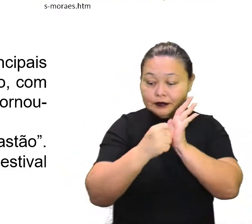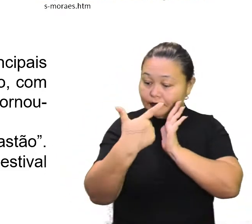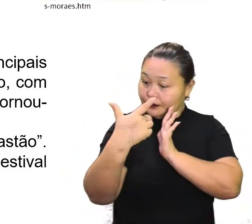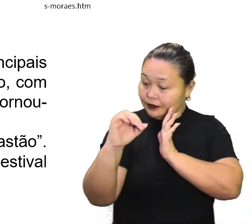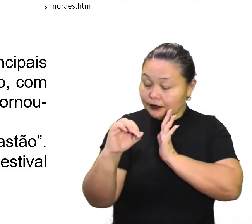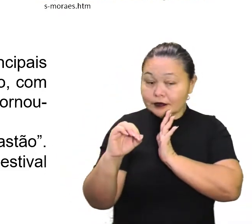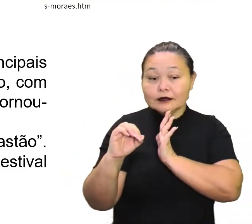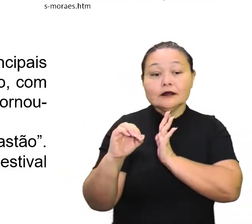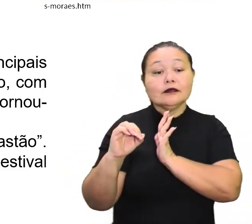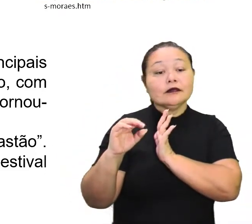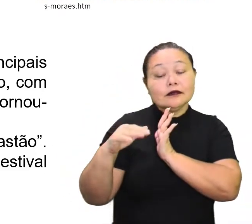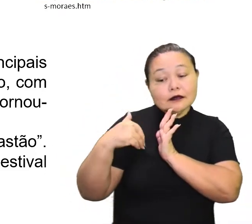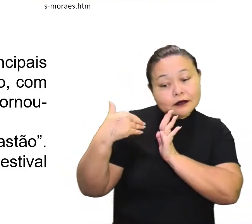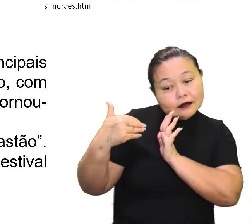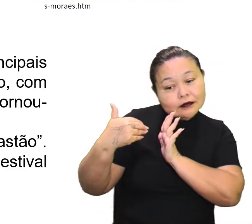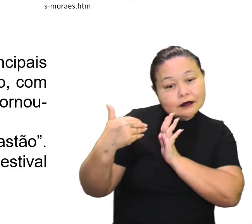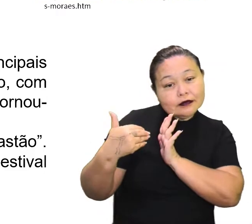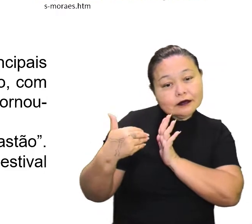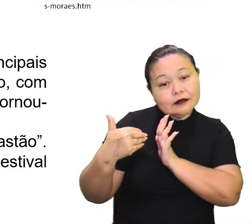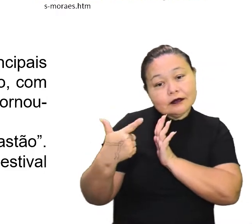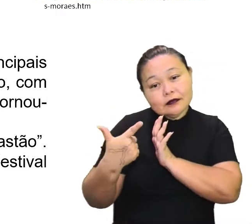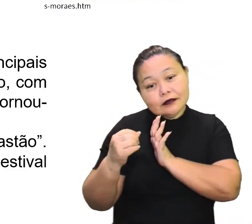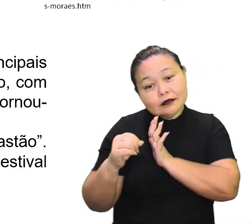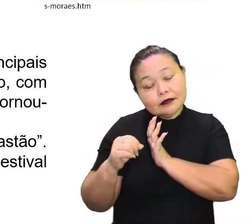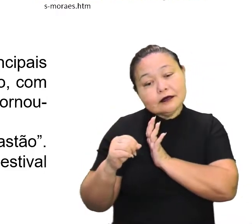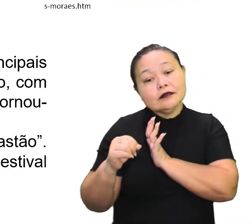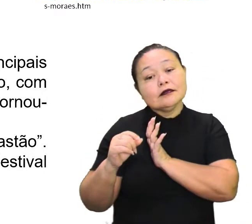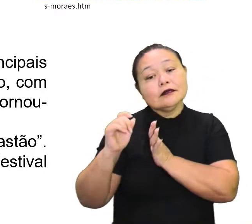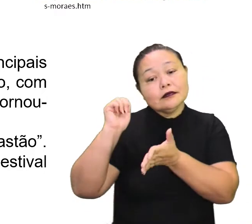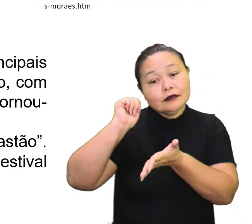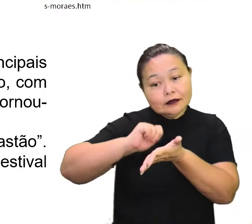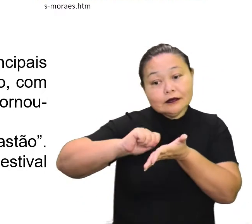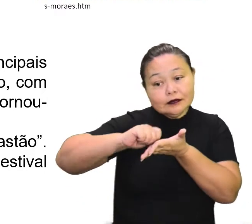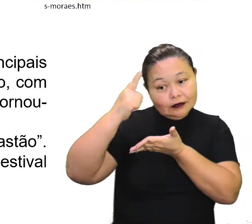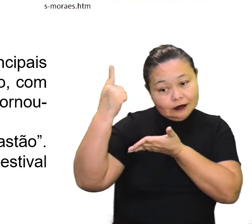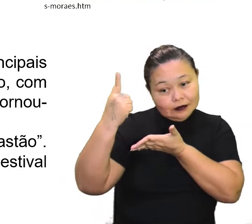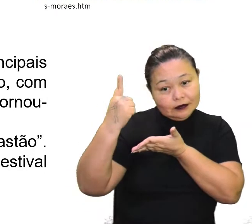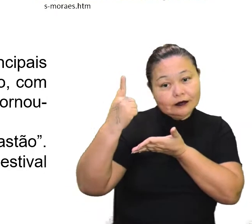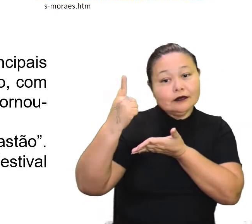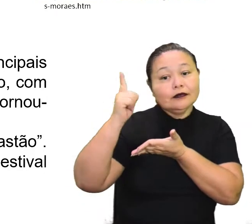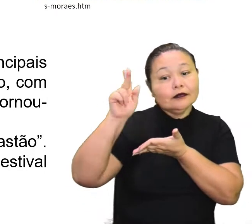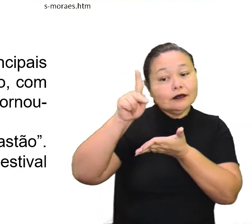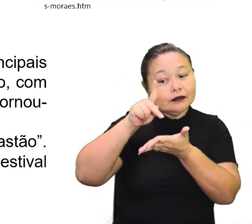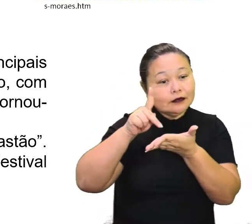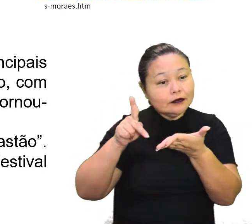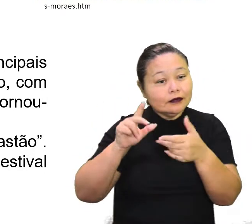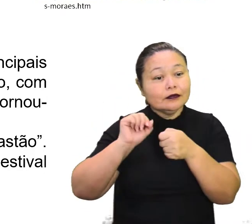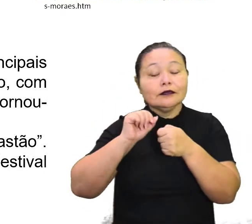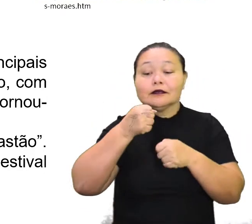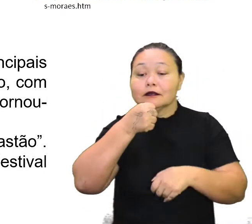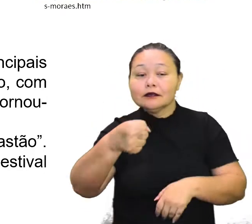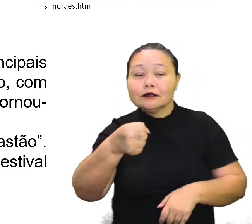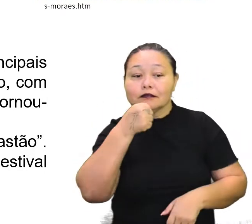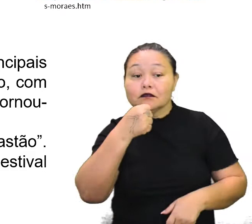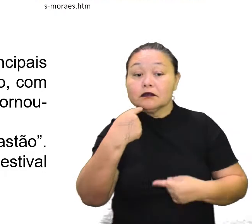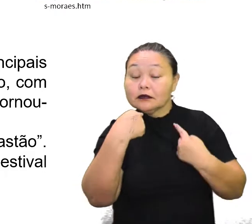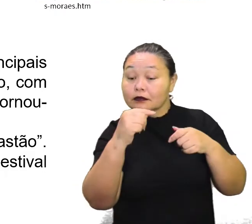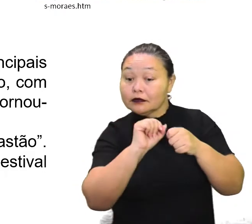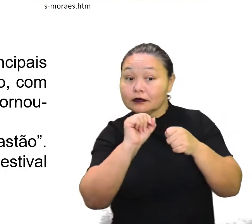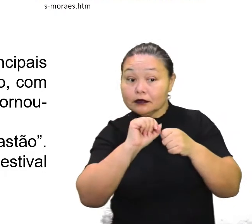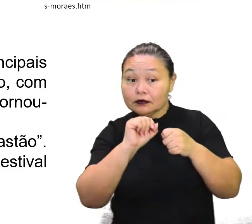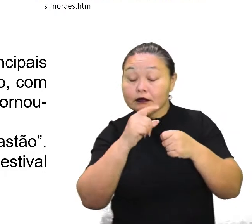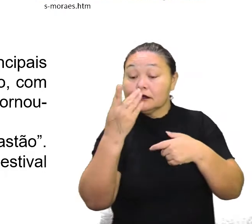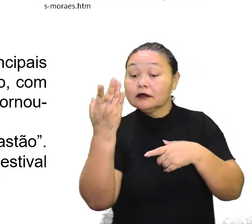XX, né? Então aí, a partir exatamente do século XX, o escritor, ele foi poeta, jornalista, crítico,